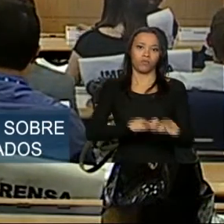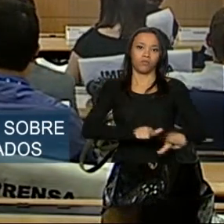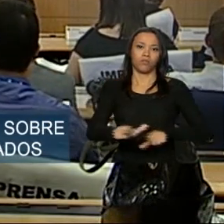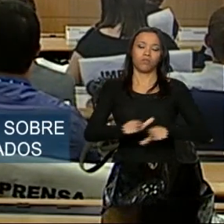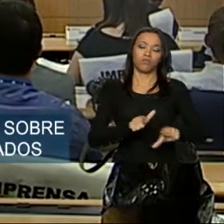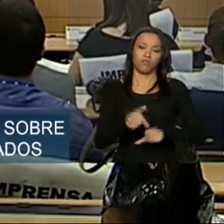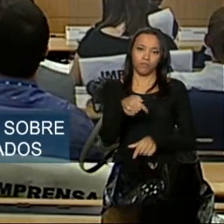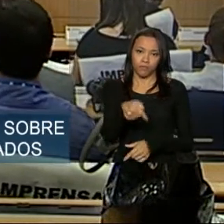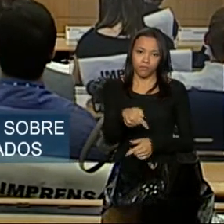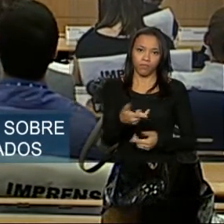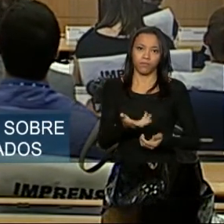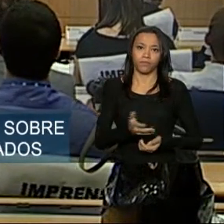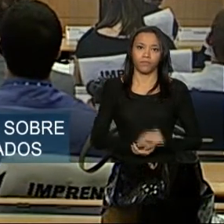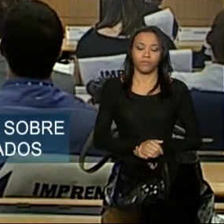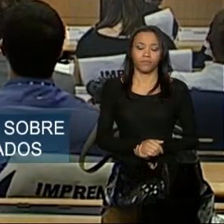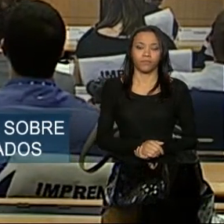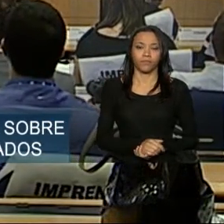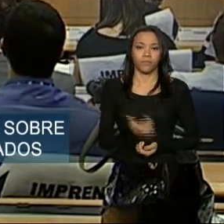Michele?